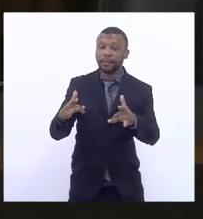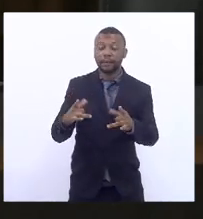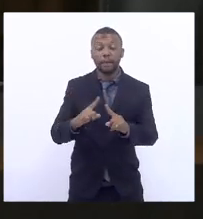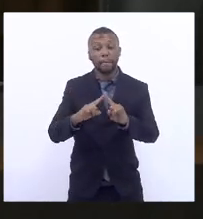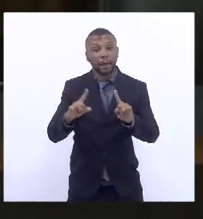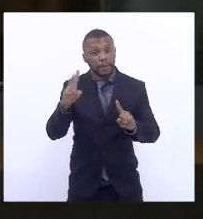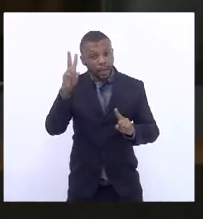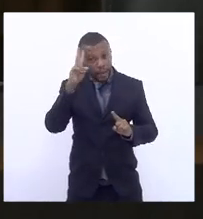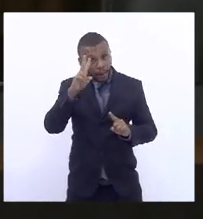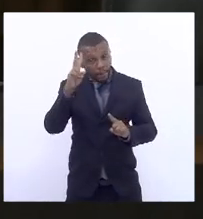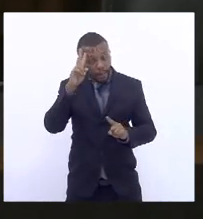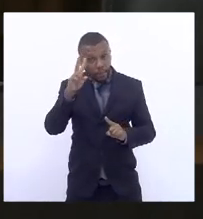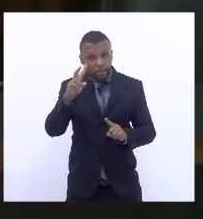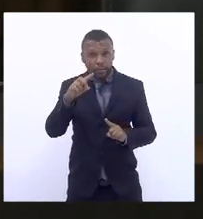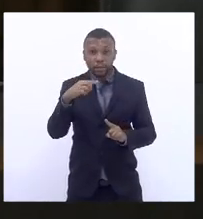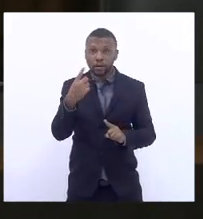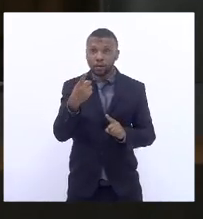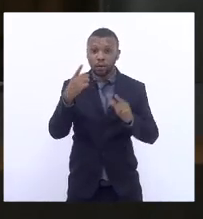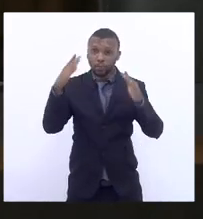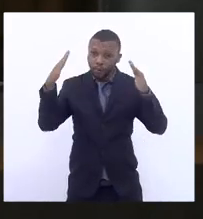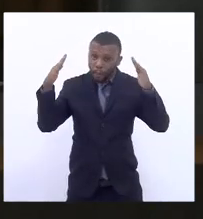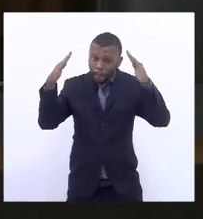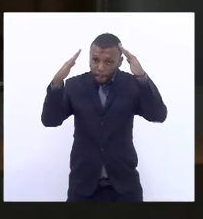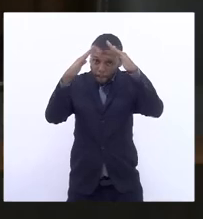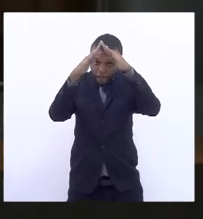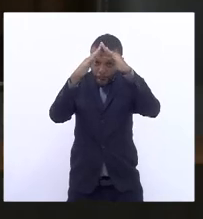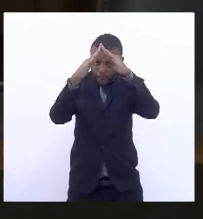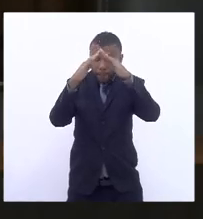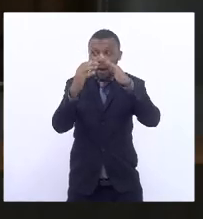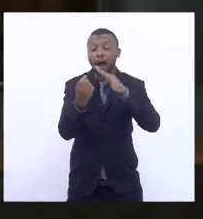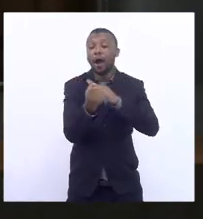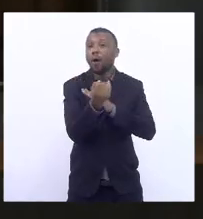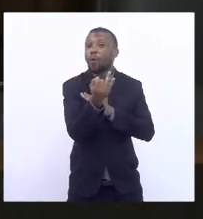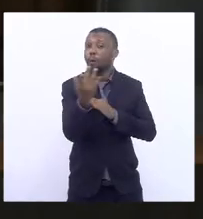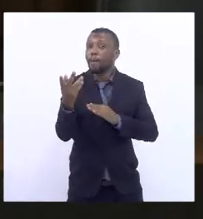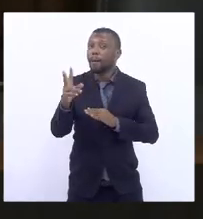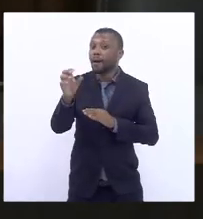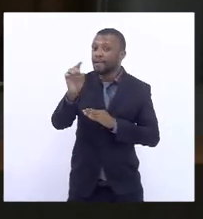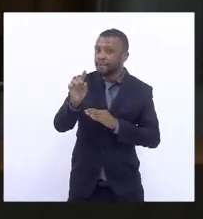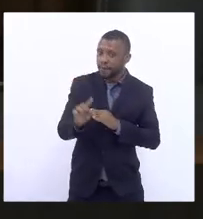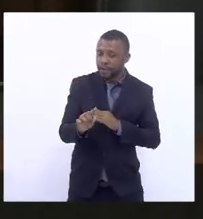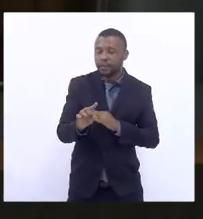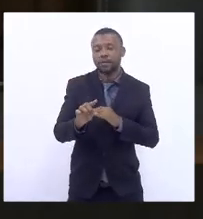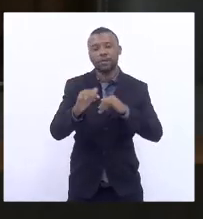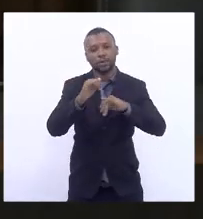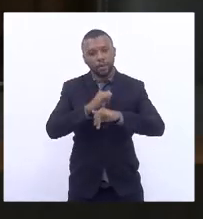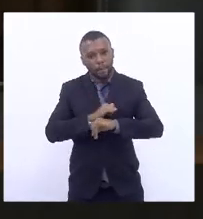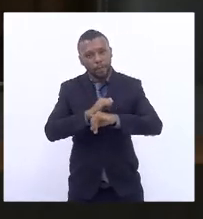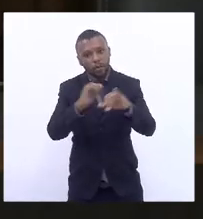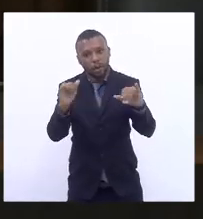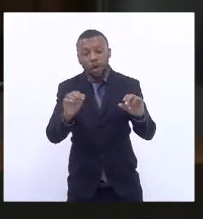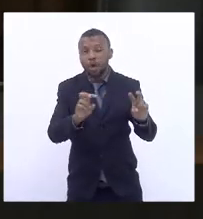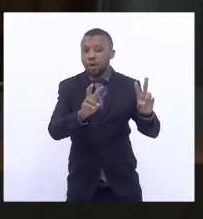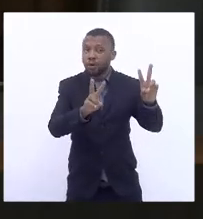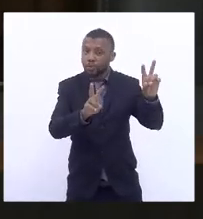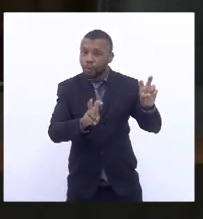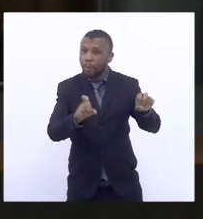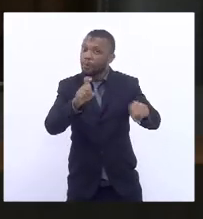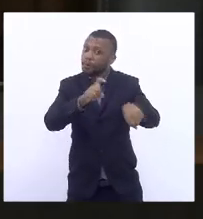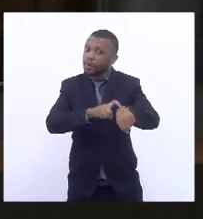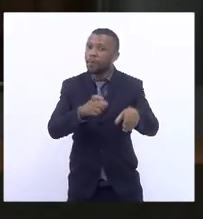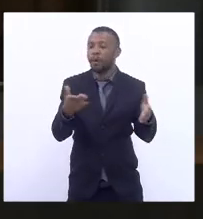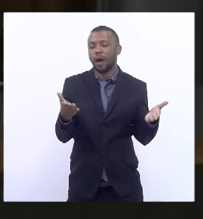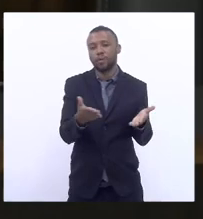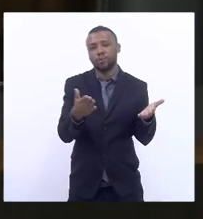lembrando que o nosso Papa já algumas vezes se pronunciou sobre esse tempo que